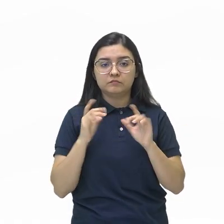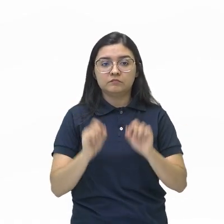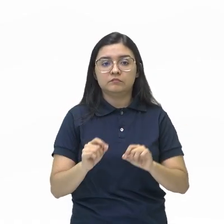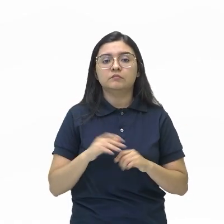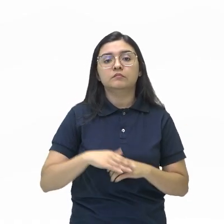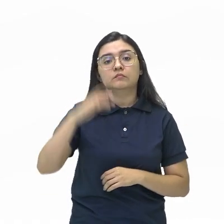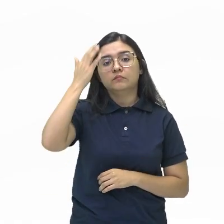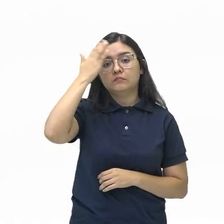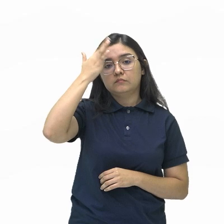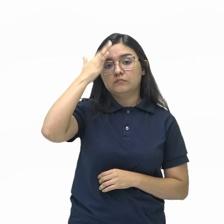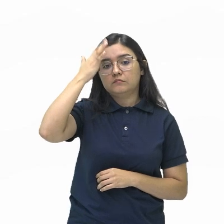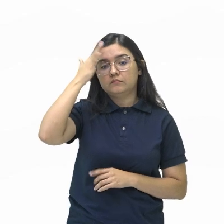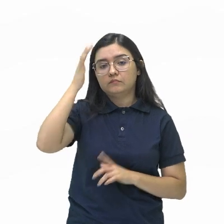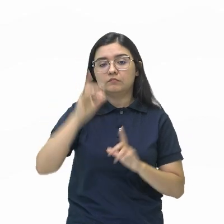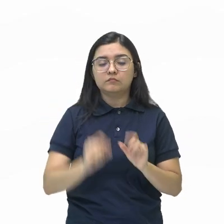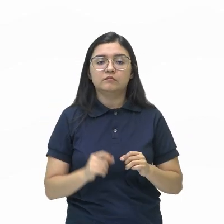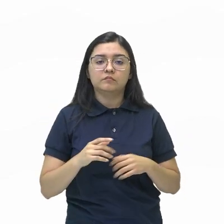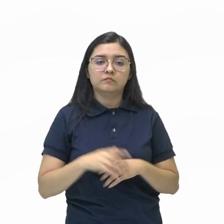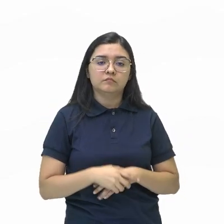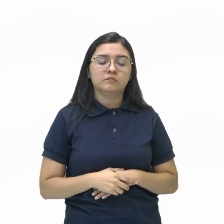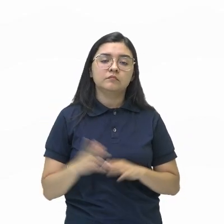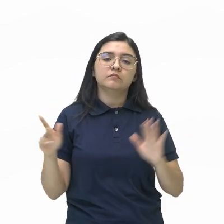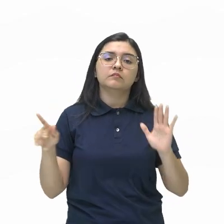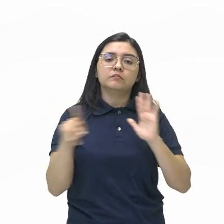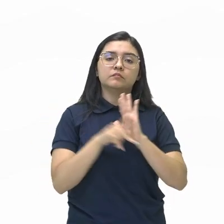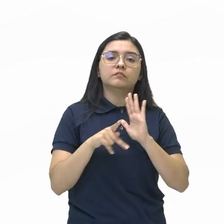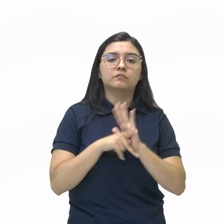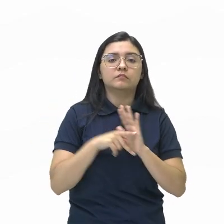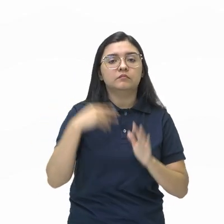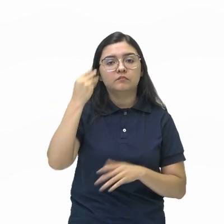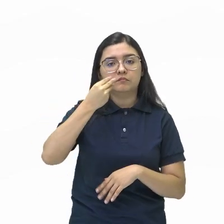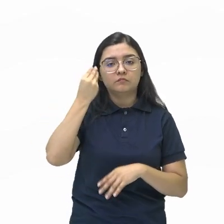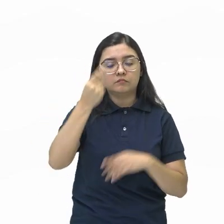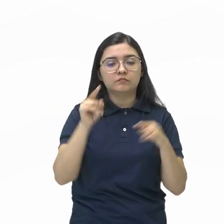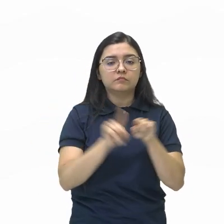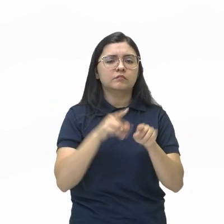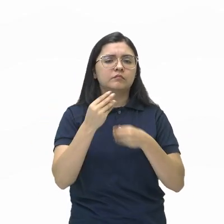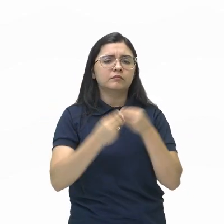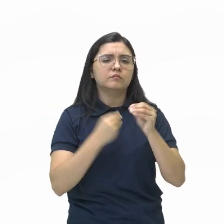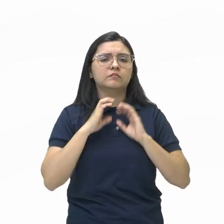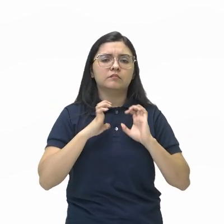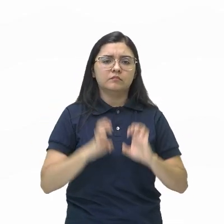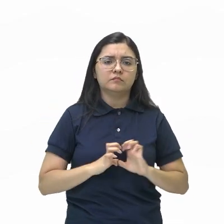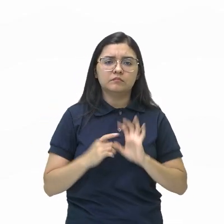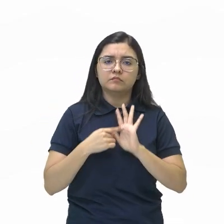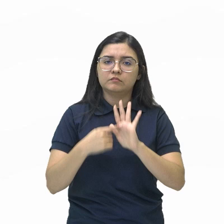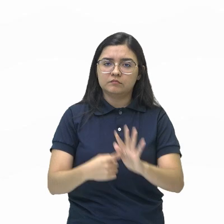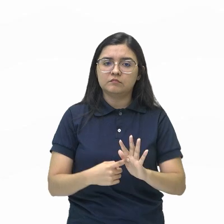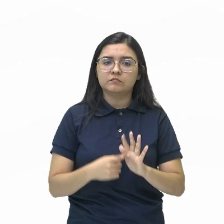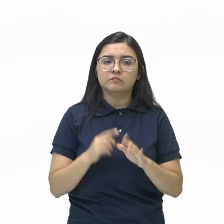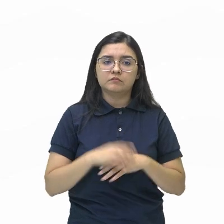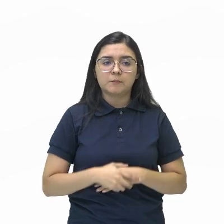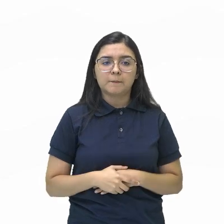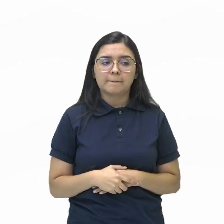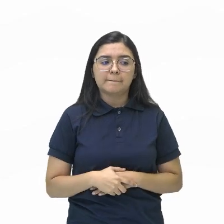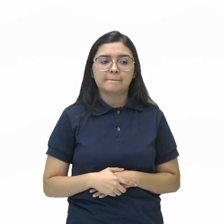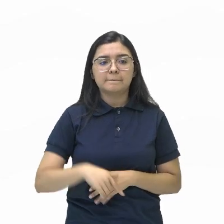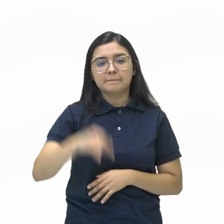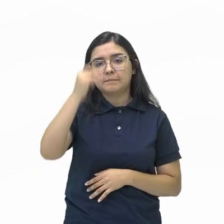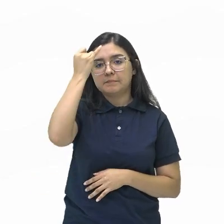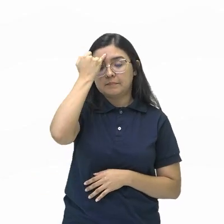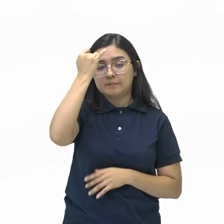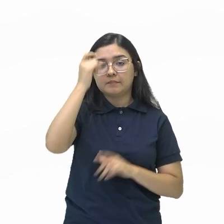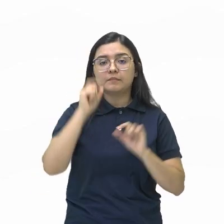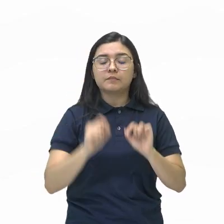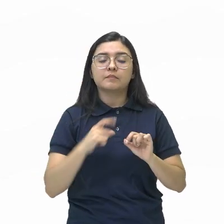a refletirem sobre suas próprias experiências e como a ética se manifestou nelas. Pensem